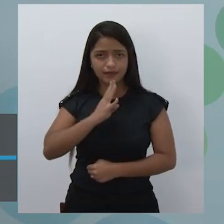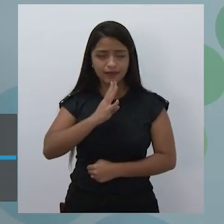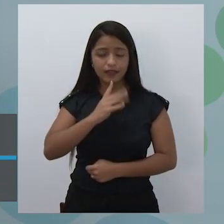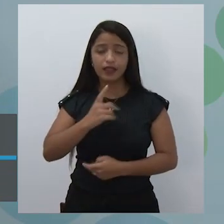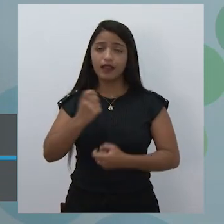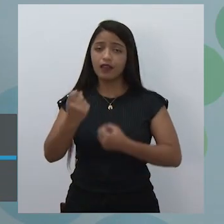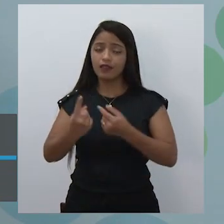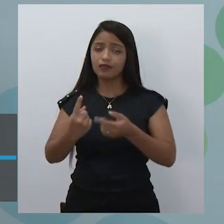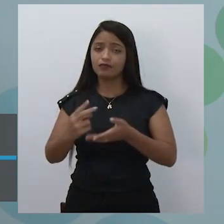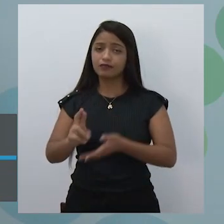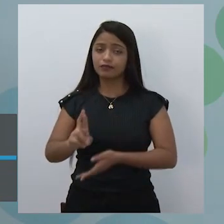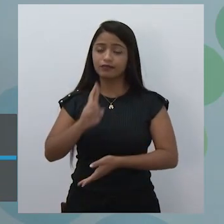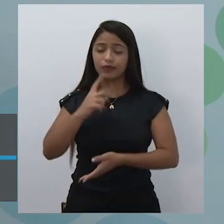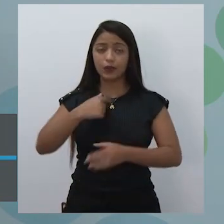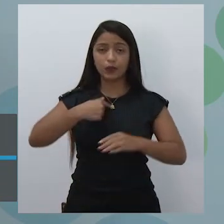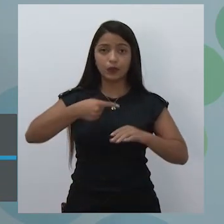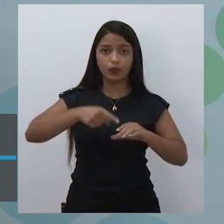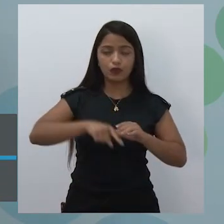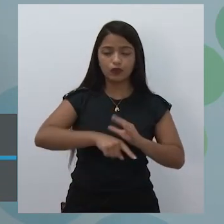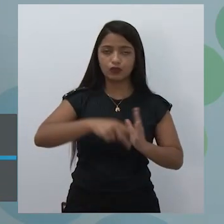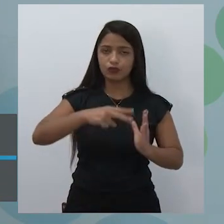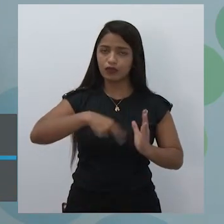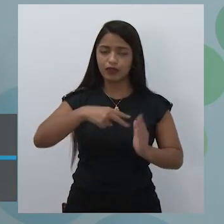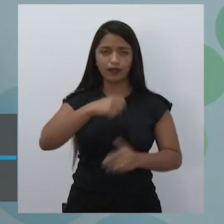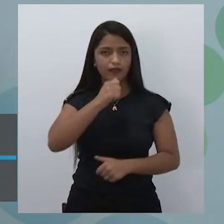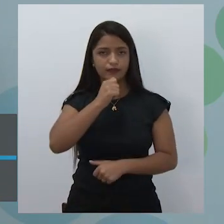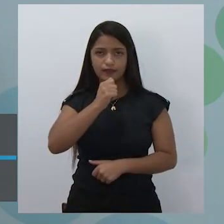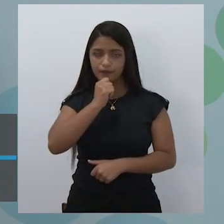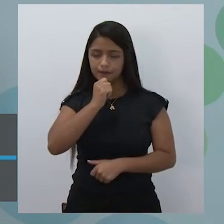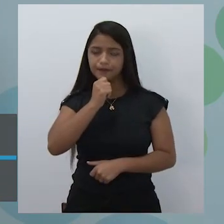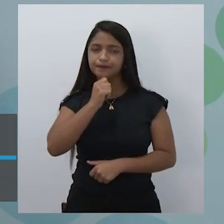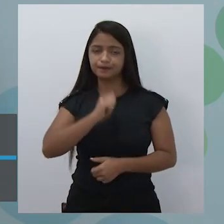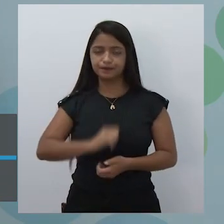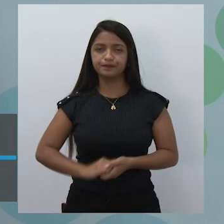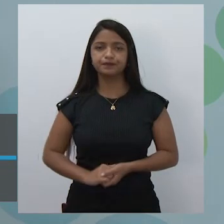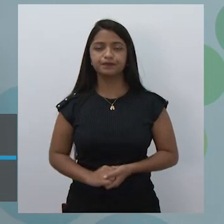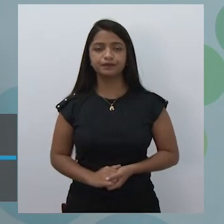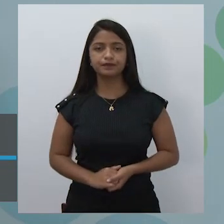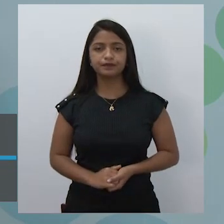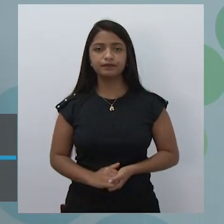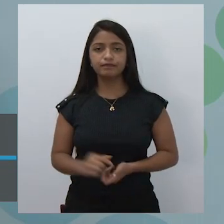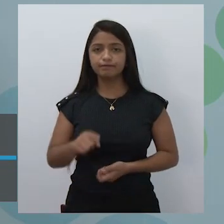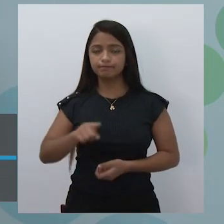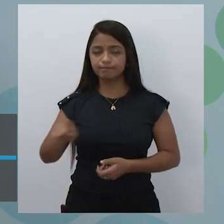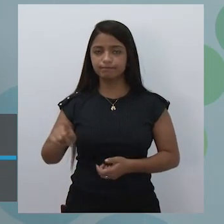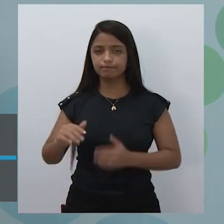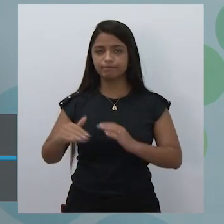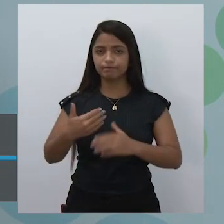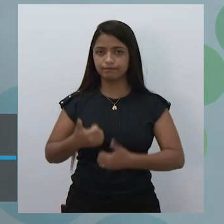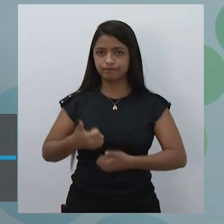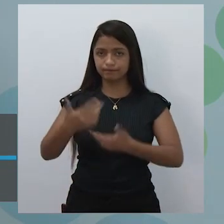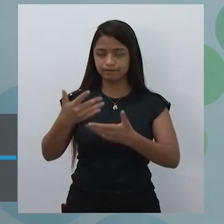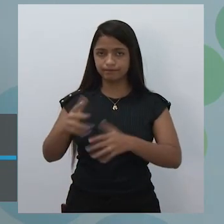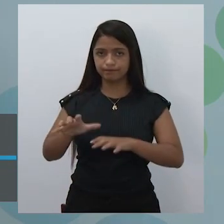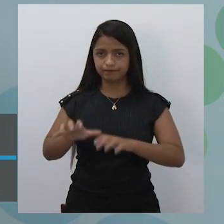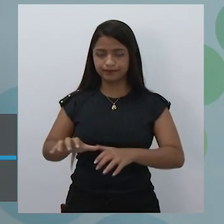com mais profundidade, as perguntas estão neste padrão. Mas vamos